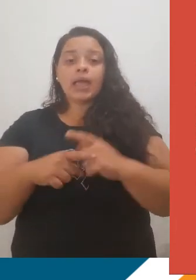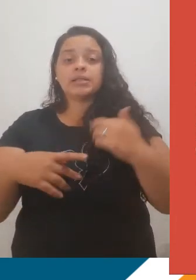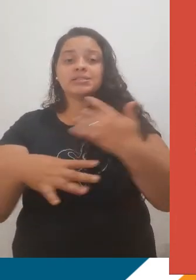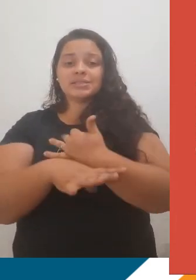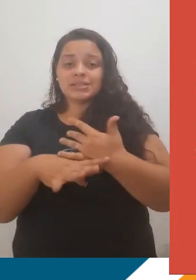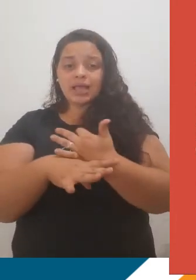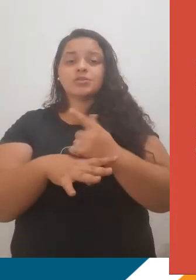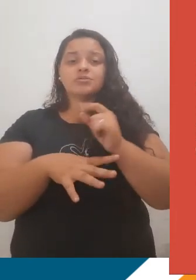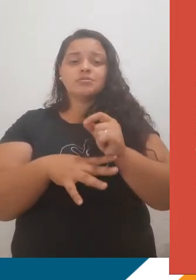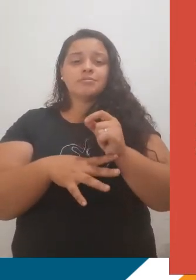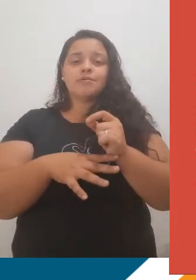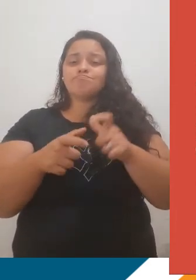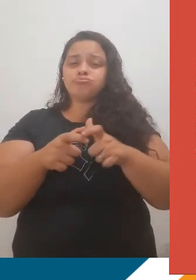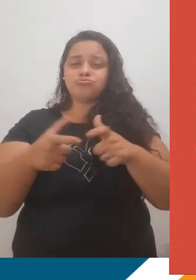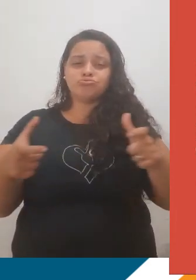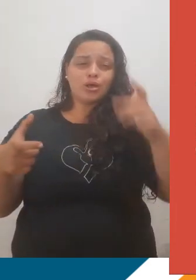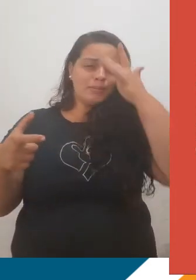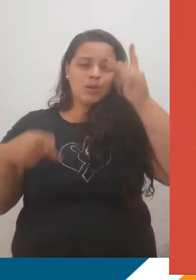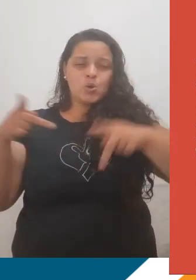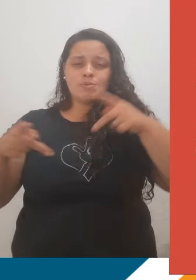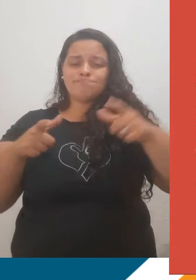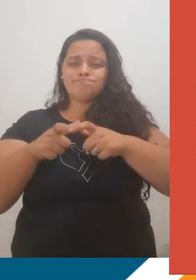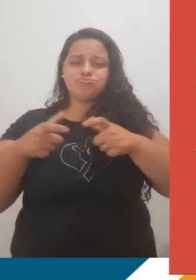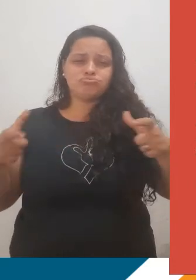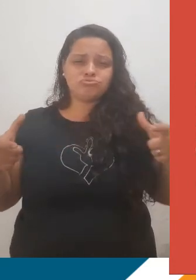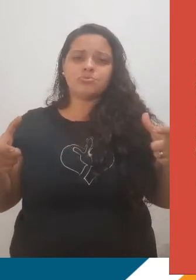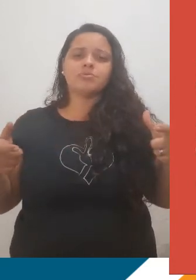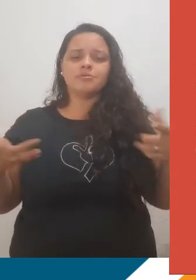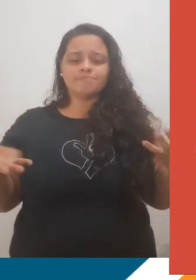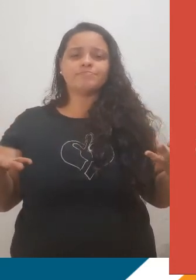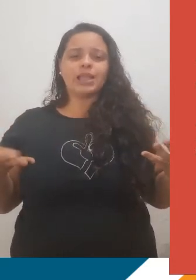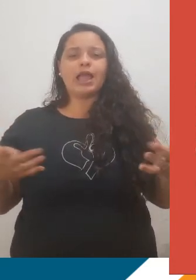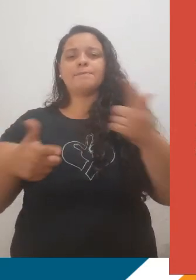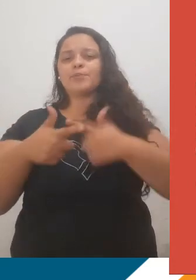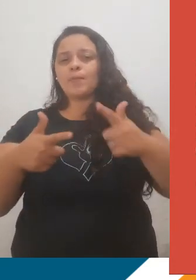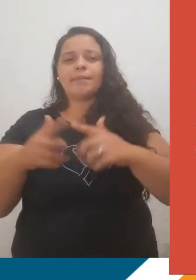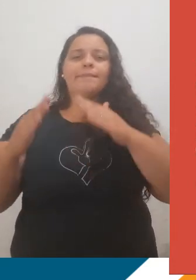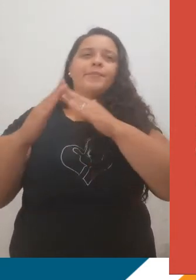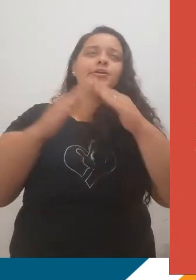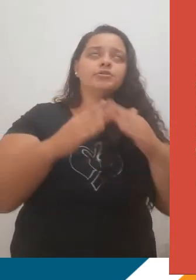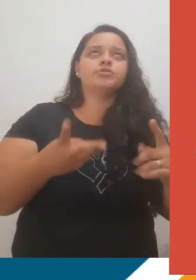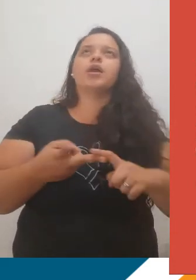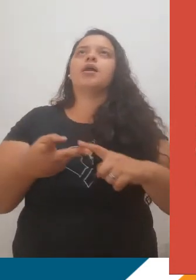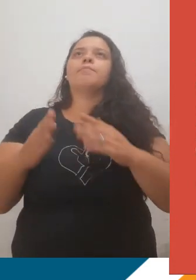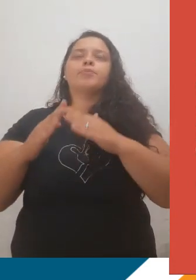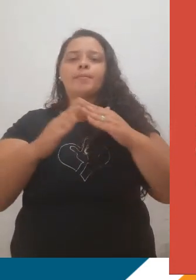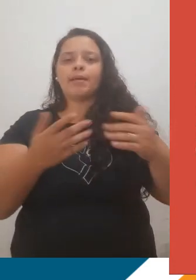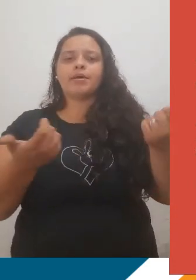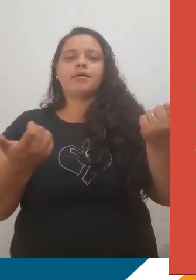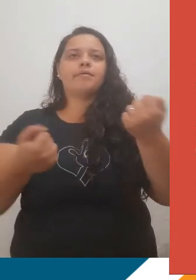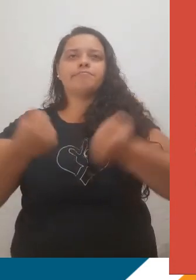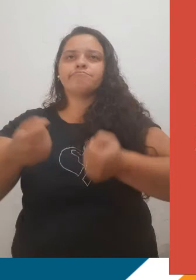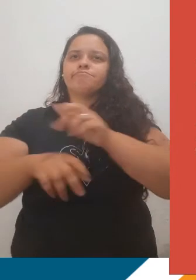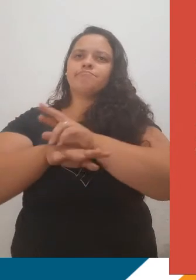fiquem superpovoadas. A gente tem um aumento da população nas cidades, o que vai causar problemas de moradia, problemas de transporte, não é? As